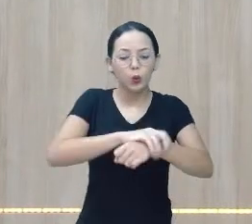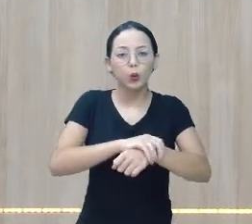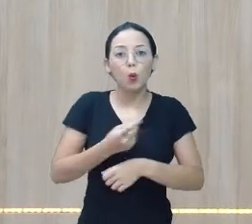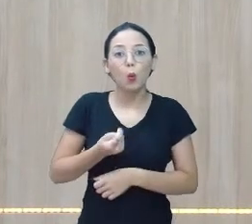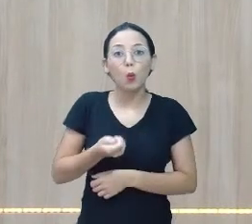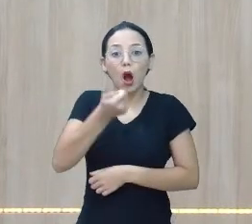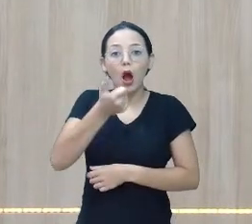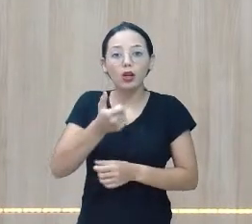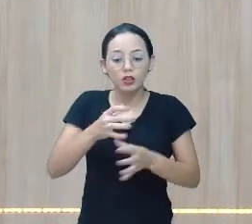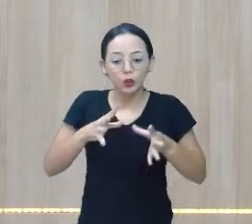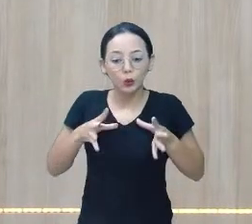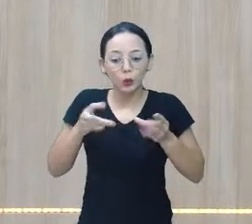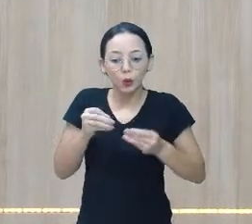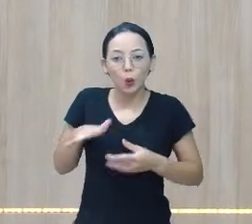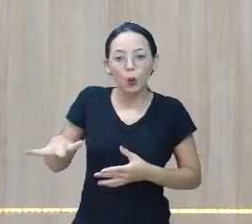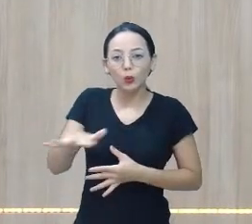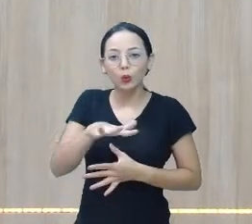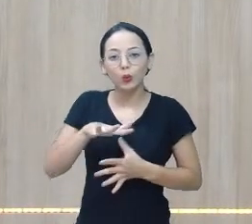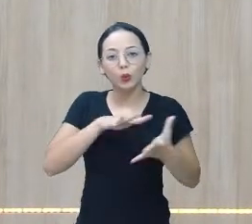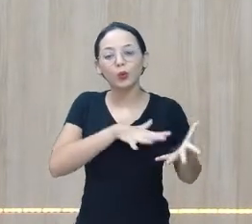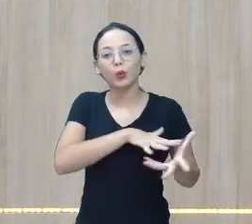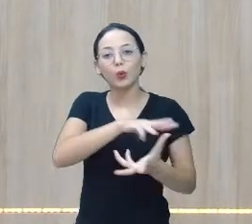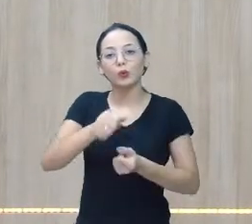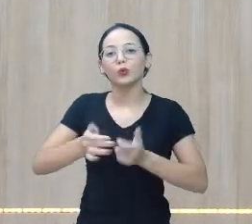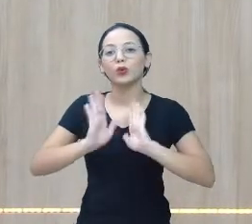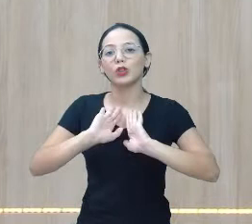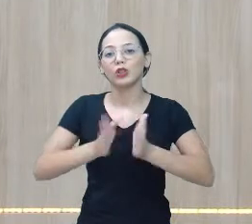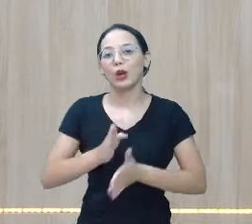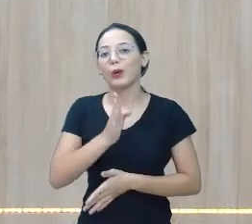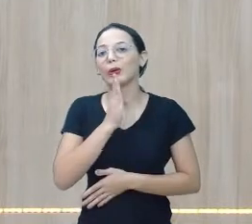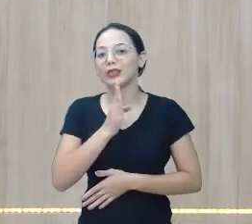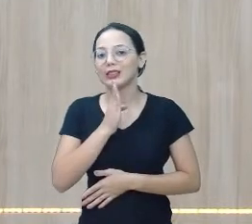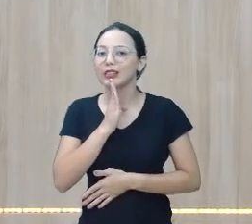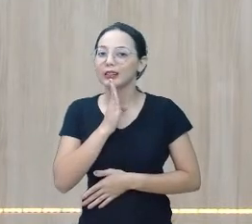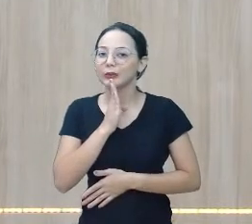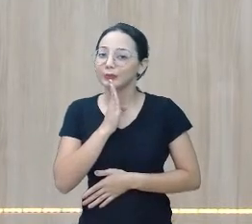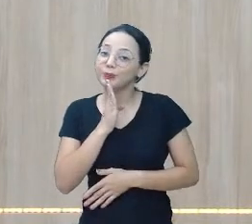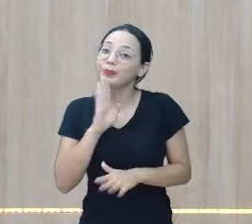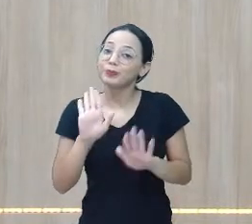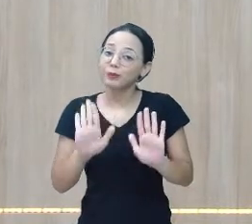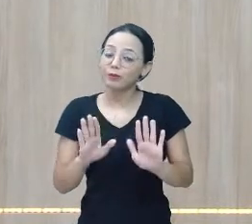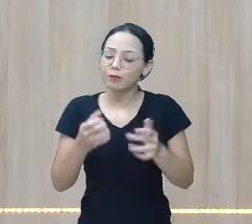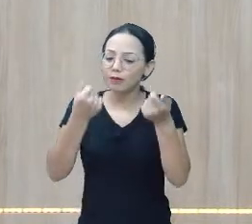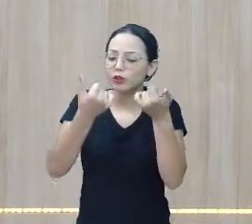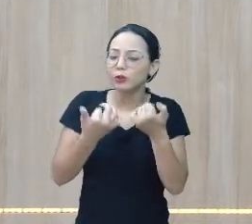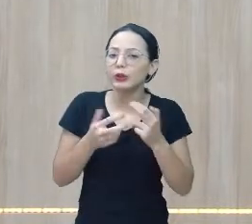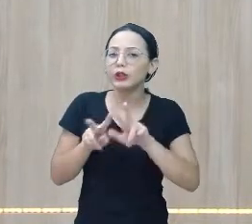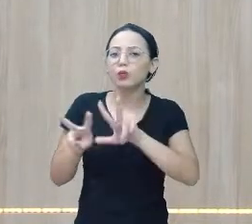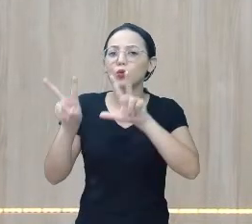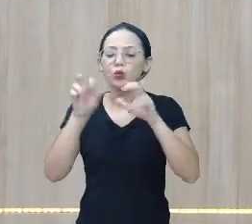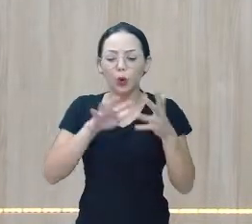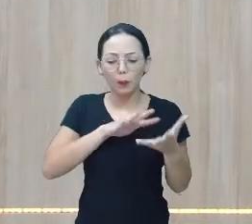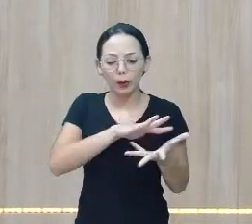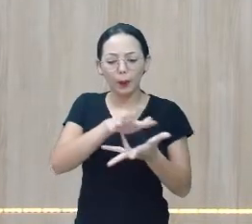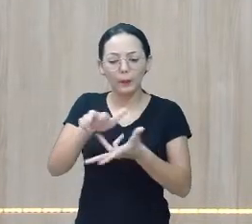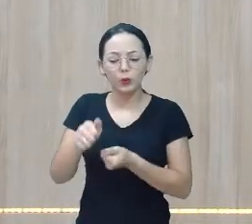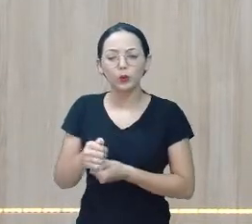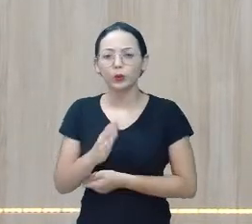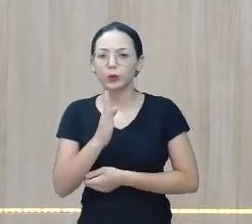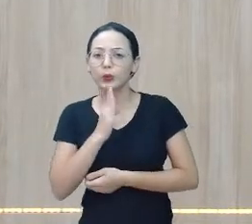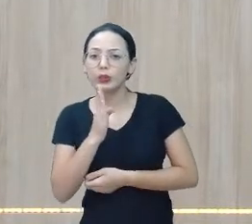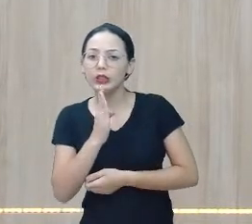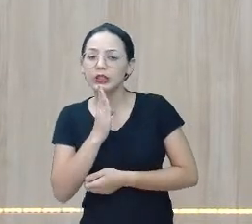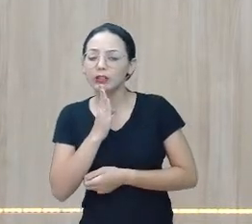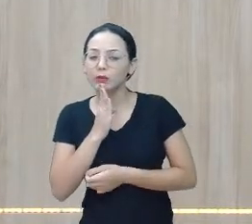o território do mundo que se conhecia até então. E quando nós falamos em mundo que se conhecia